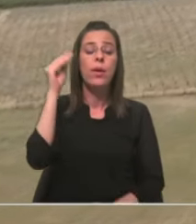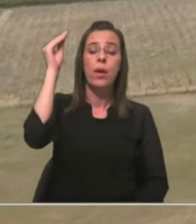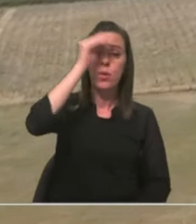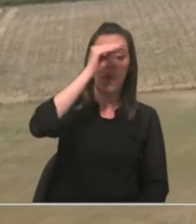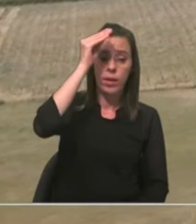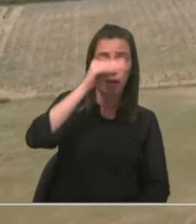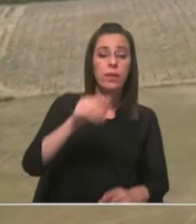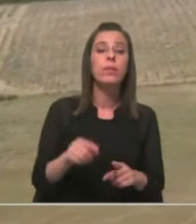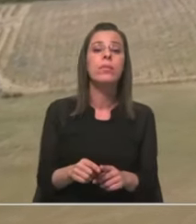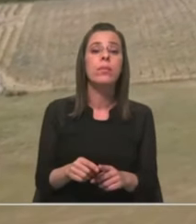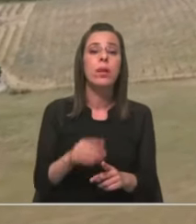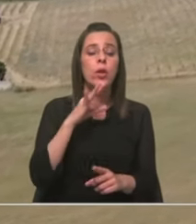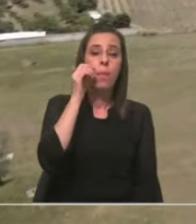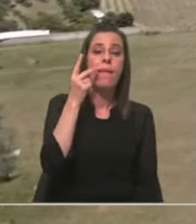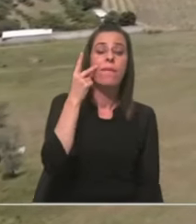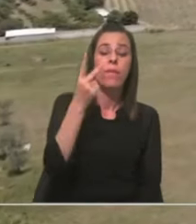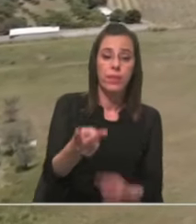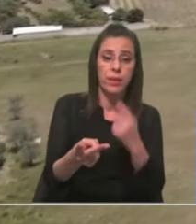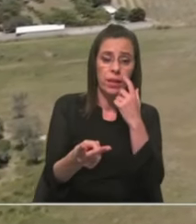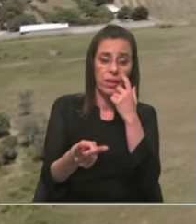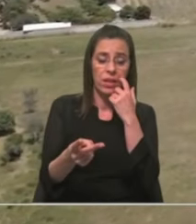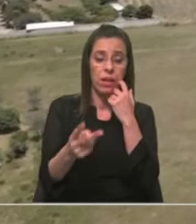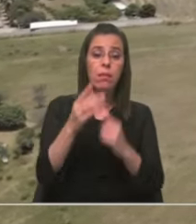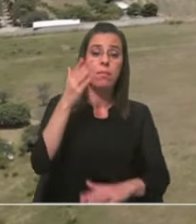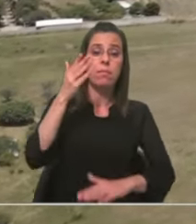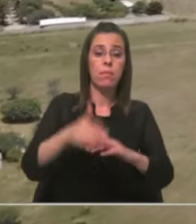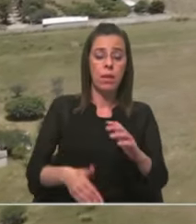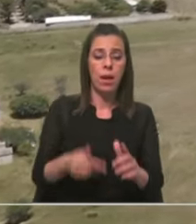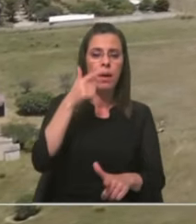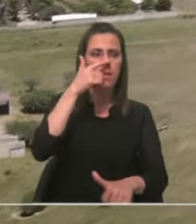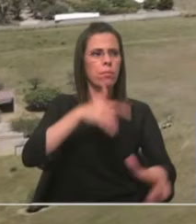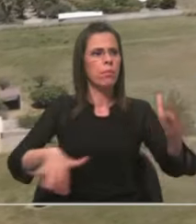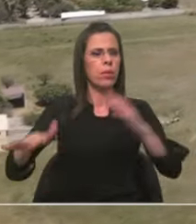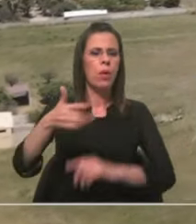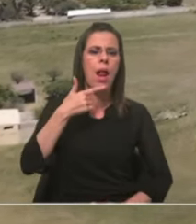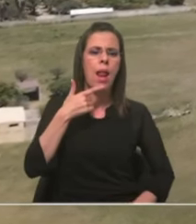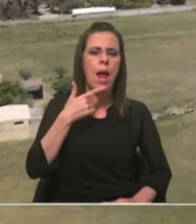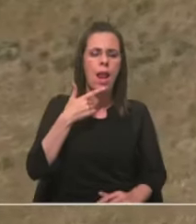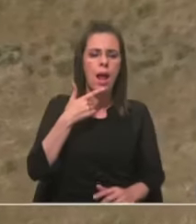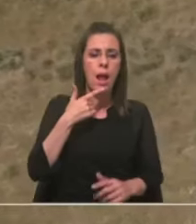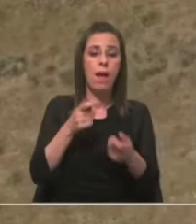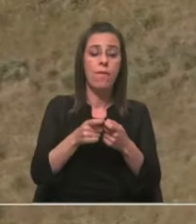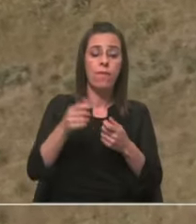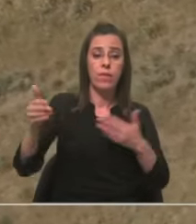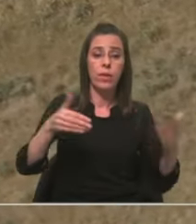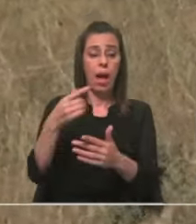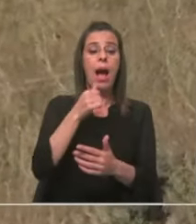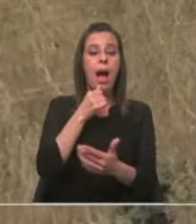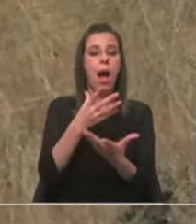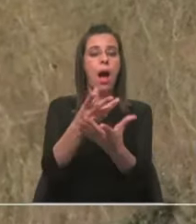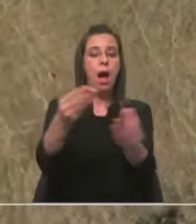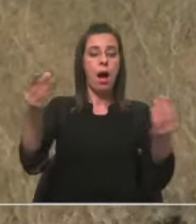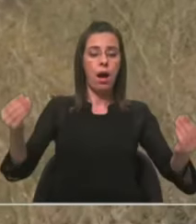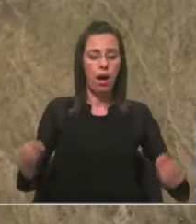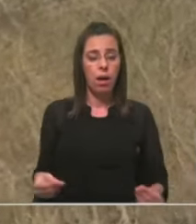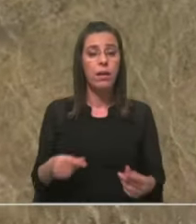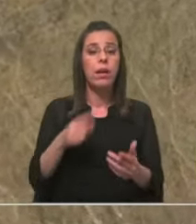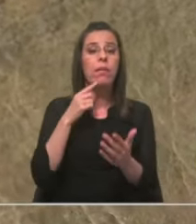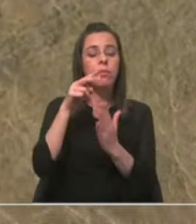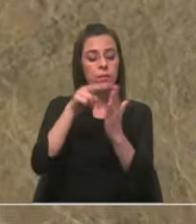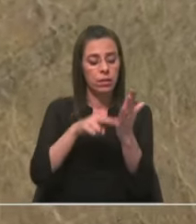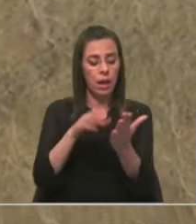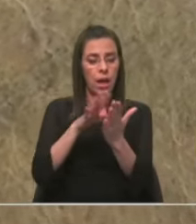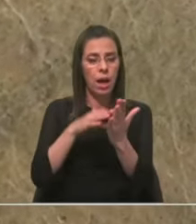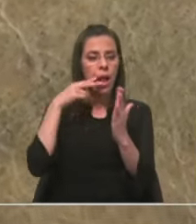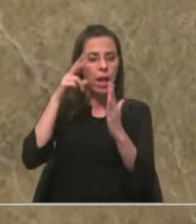alentejo são os pais aonde ouviu as pessoas a falar e vizinhos que viram essa carta ali